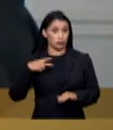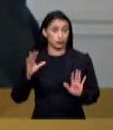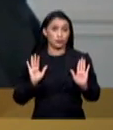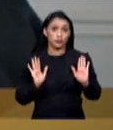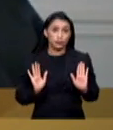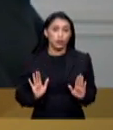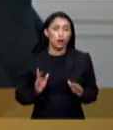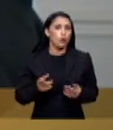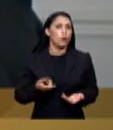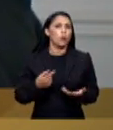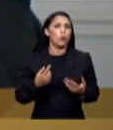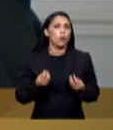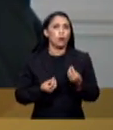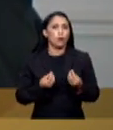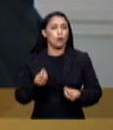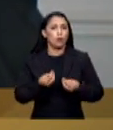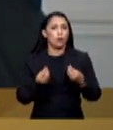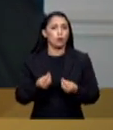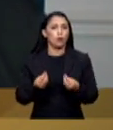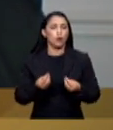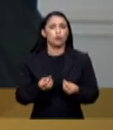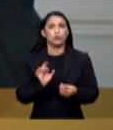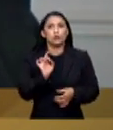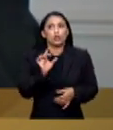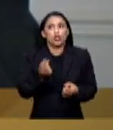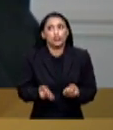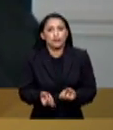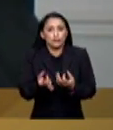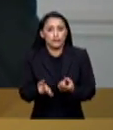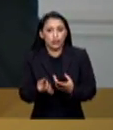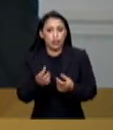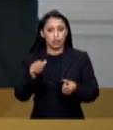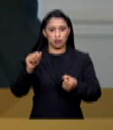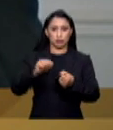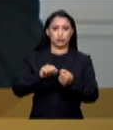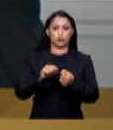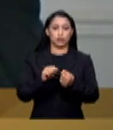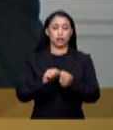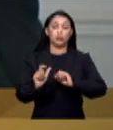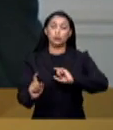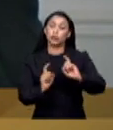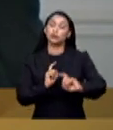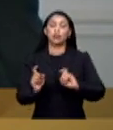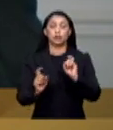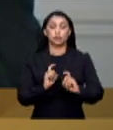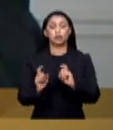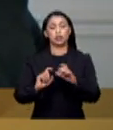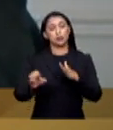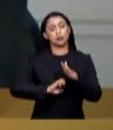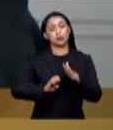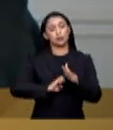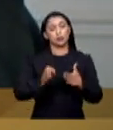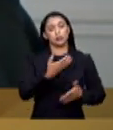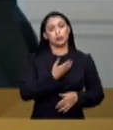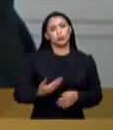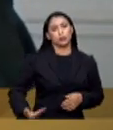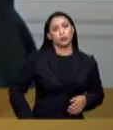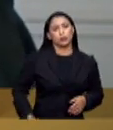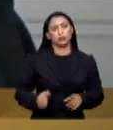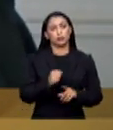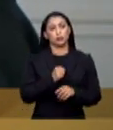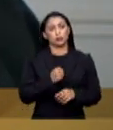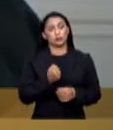exatamente aquelas da gestão puramente comercial, praticadas pelos administradores de empresas públicas, sociedades de